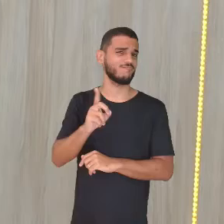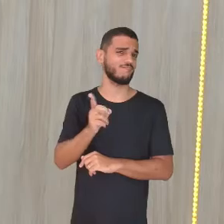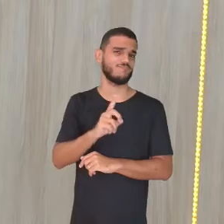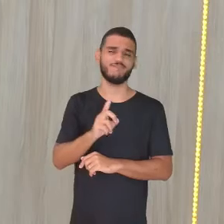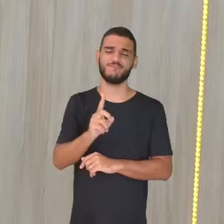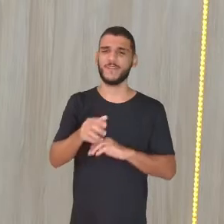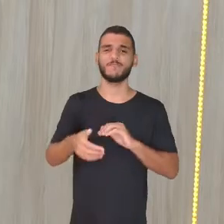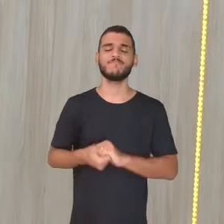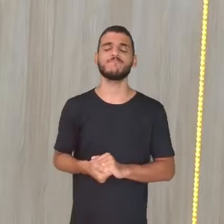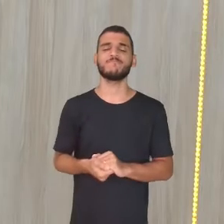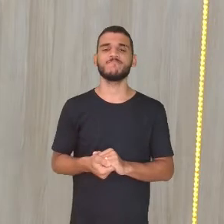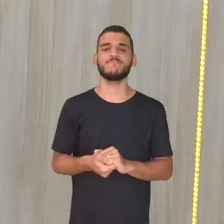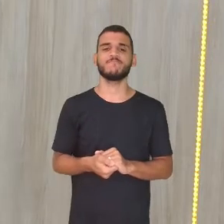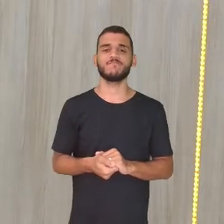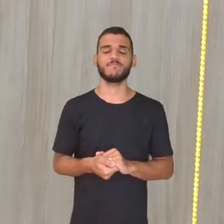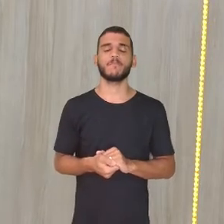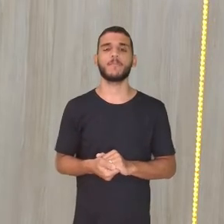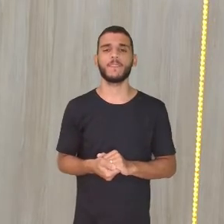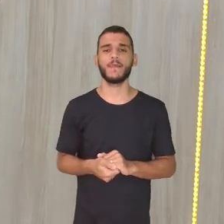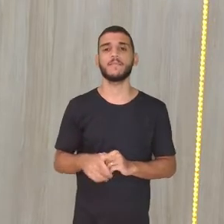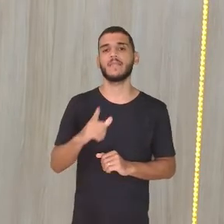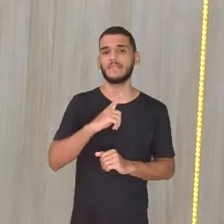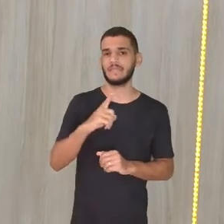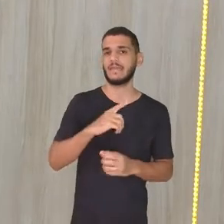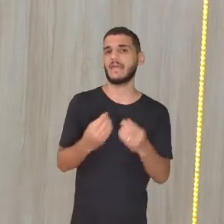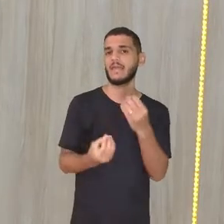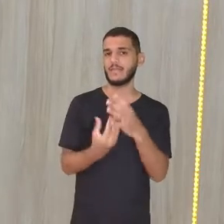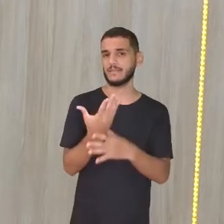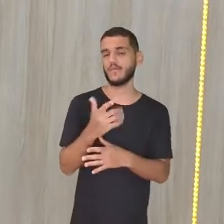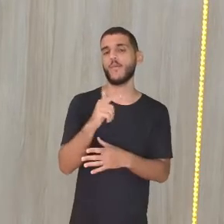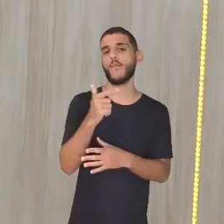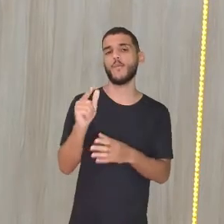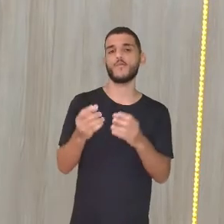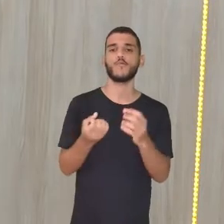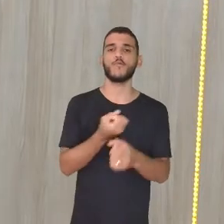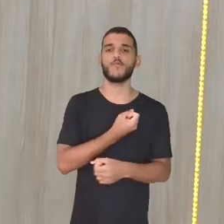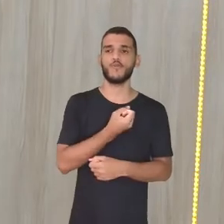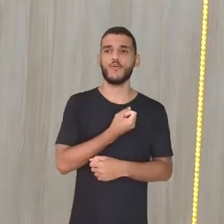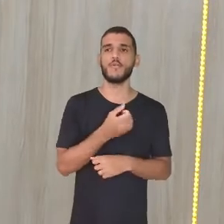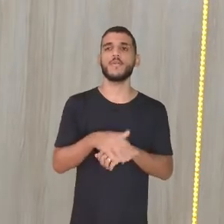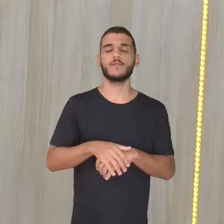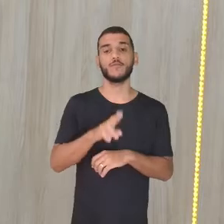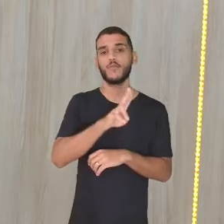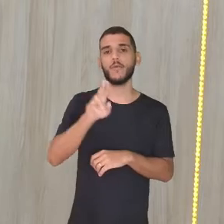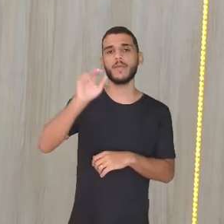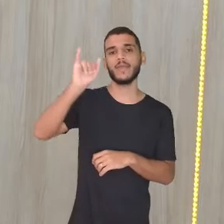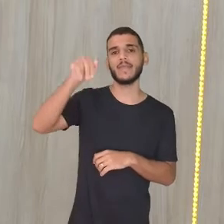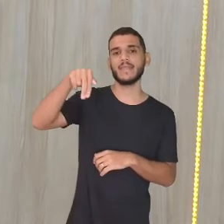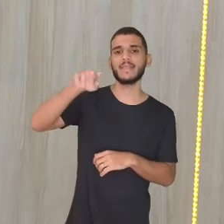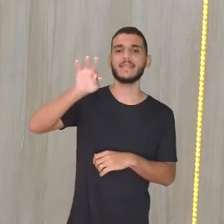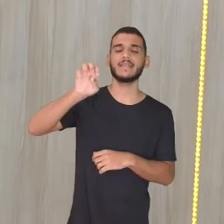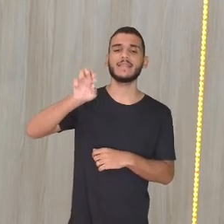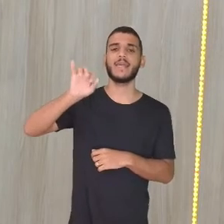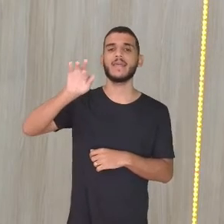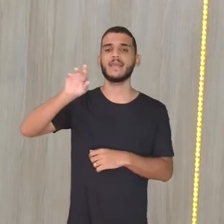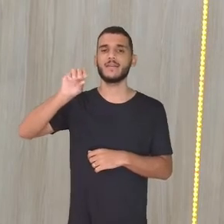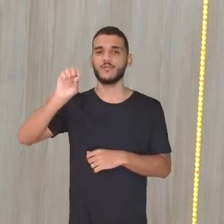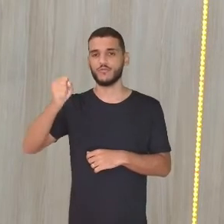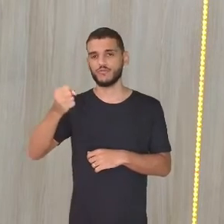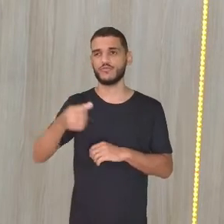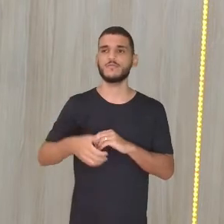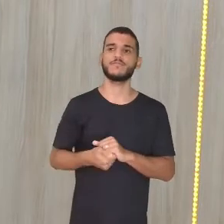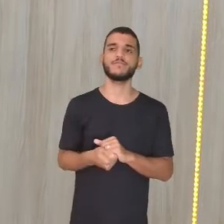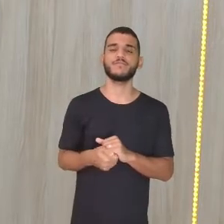essa necessidade aí que surgiram os números inteiros. Então, atrelado ao conjunto dos números